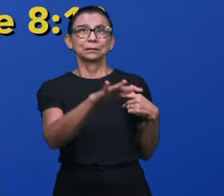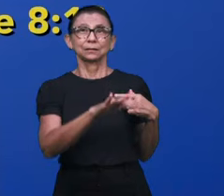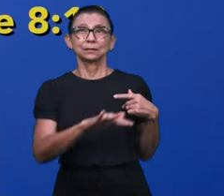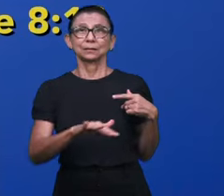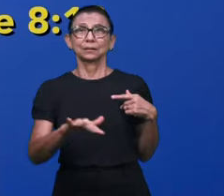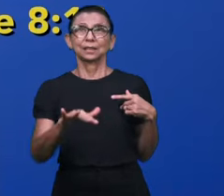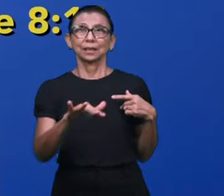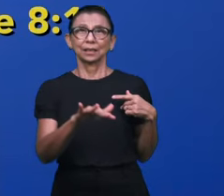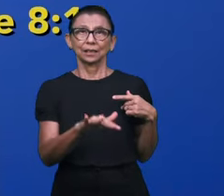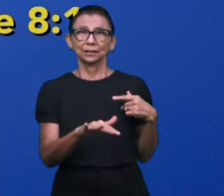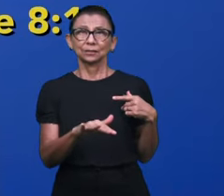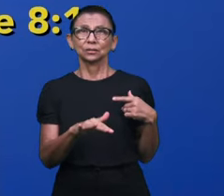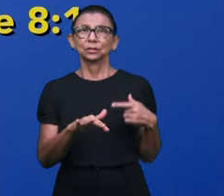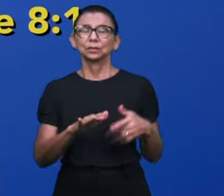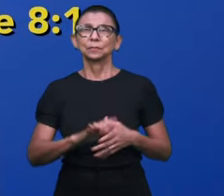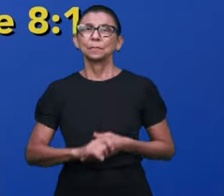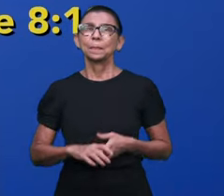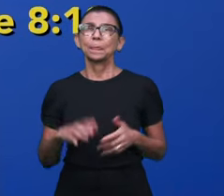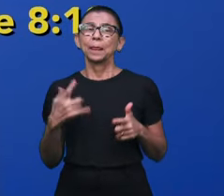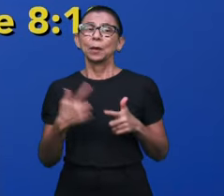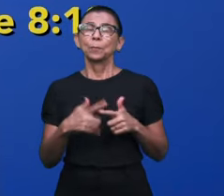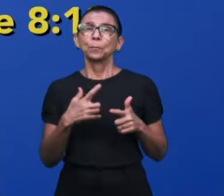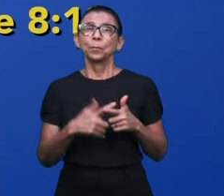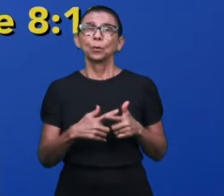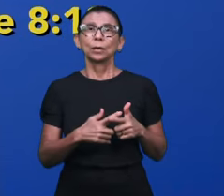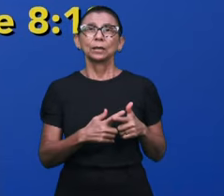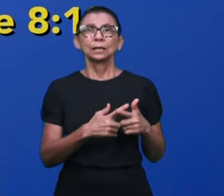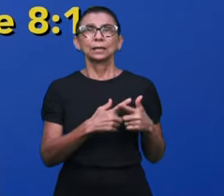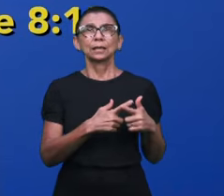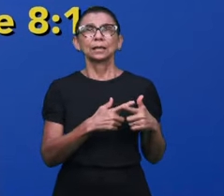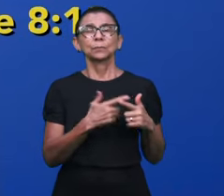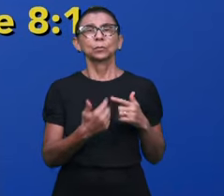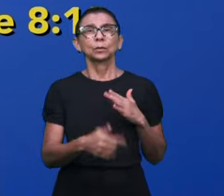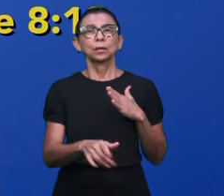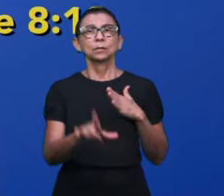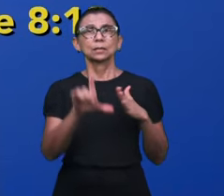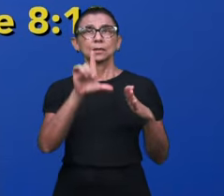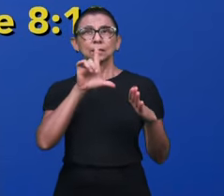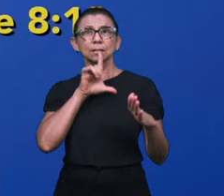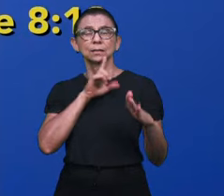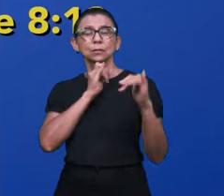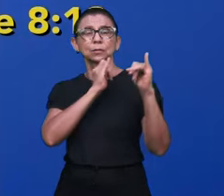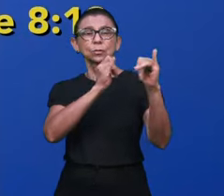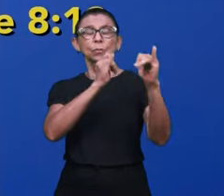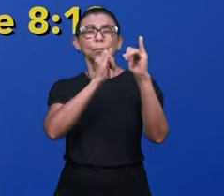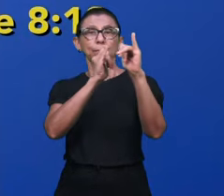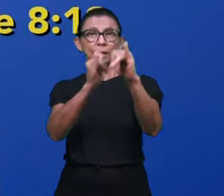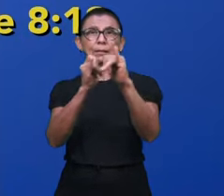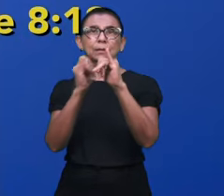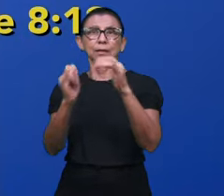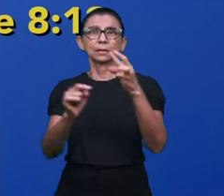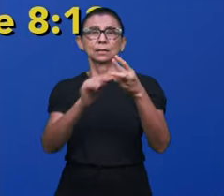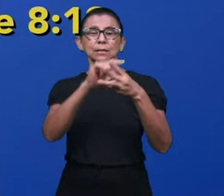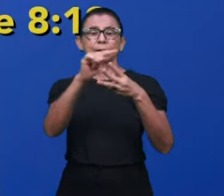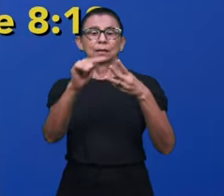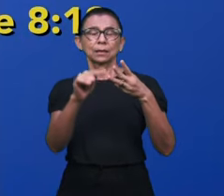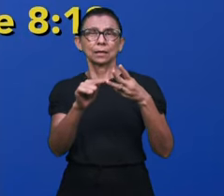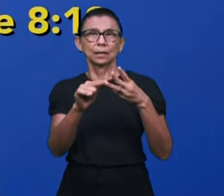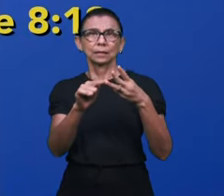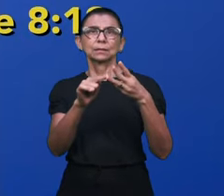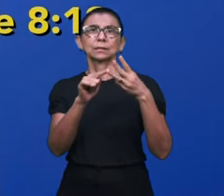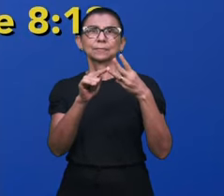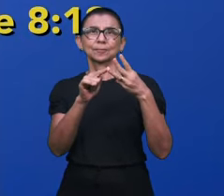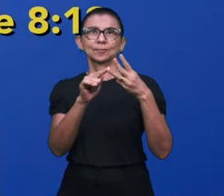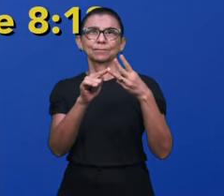causa das outras vozes das trombetas, dos três anjos que hão de ainda tocar. Por que que a